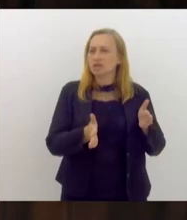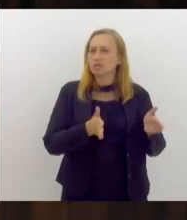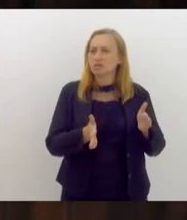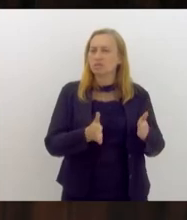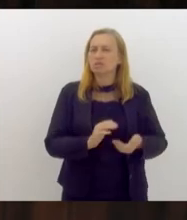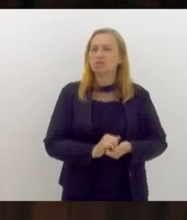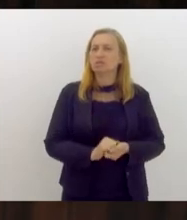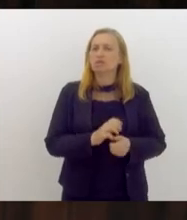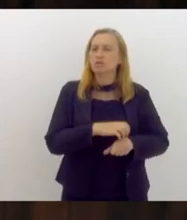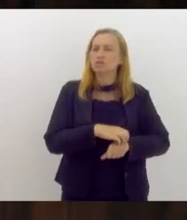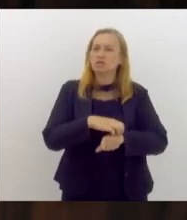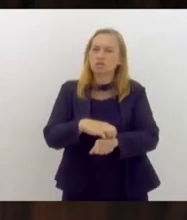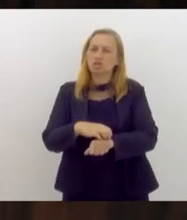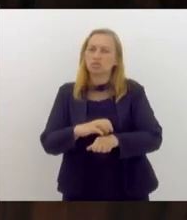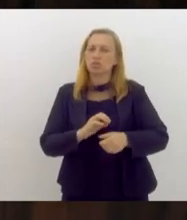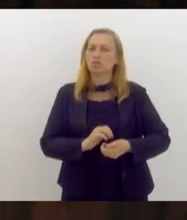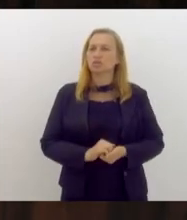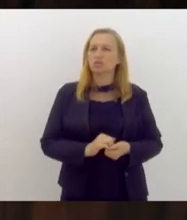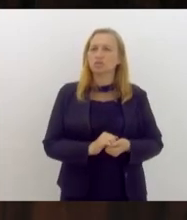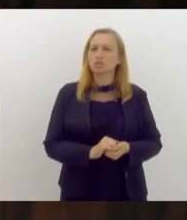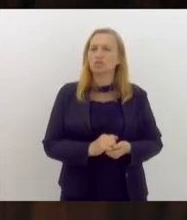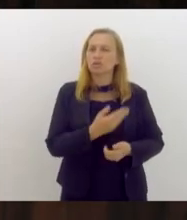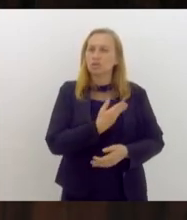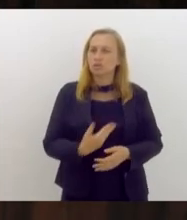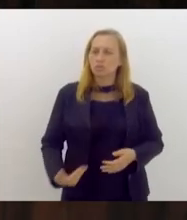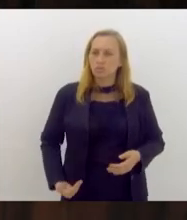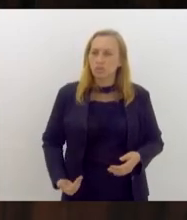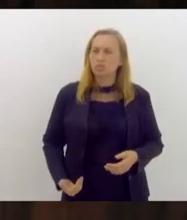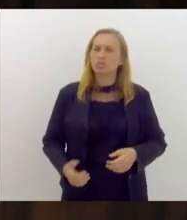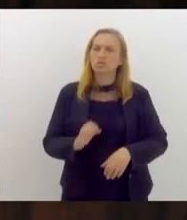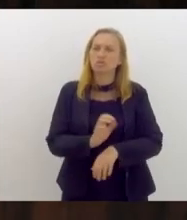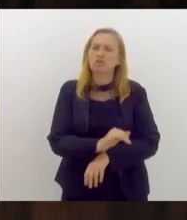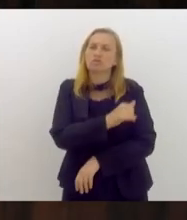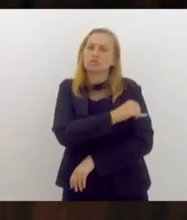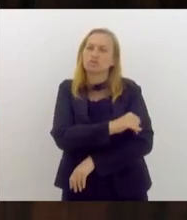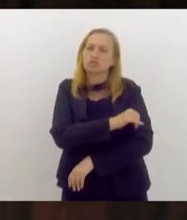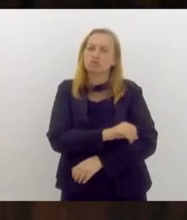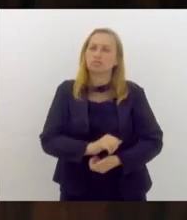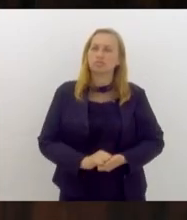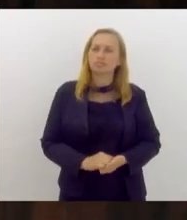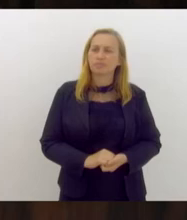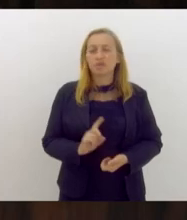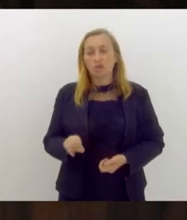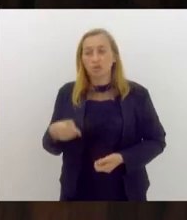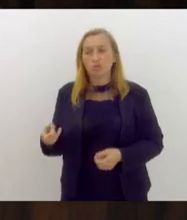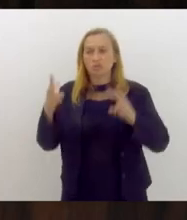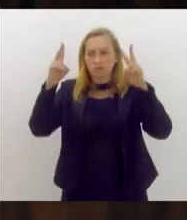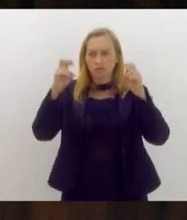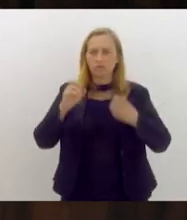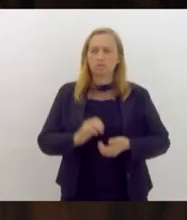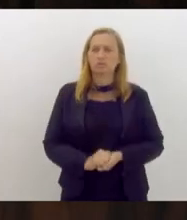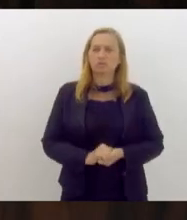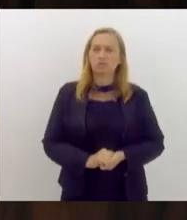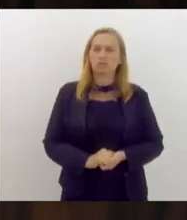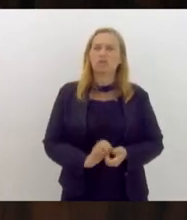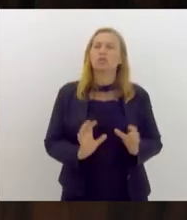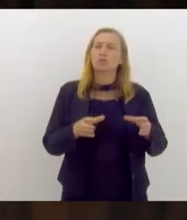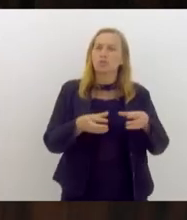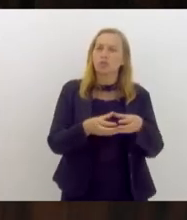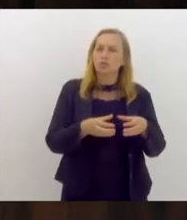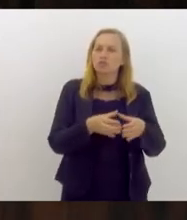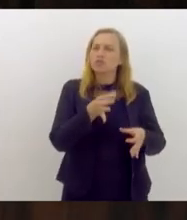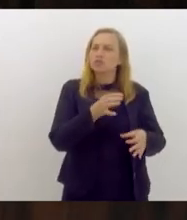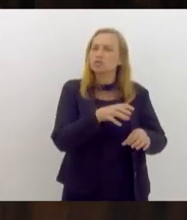nos transportes coletivo intermunicipal do Estado do Rio de Janeiro, e da outras providências. Parecer das comissões